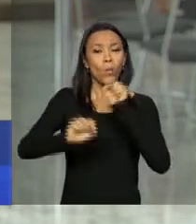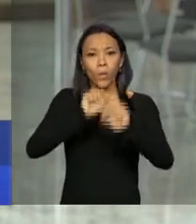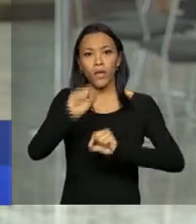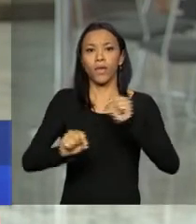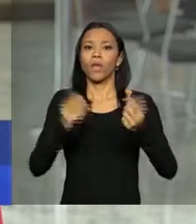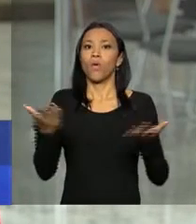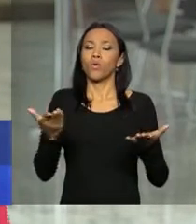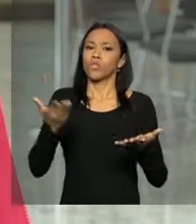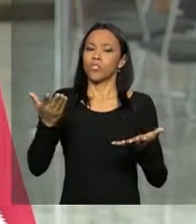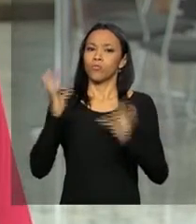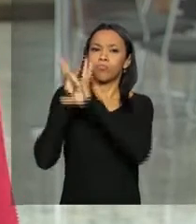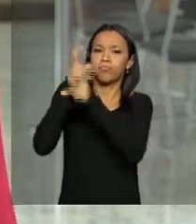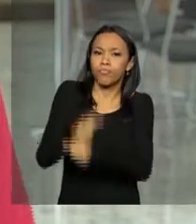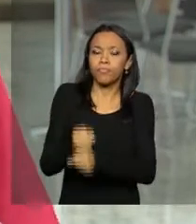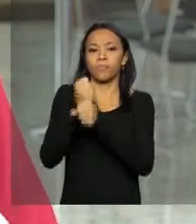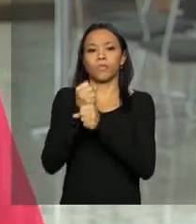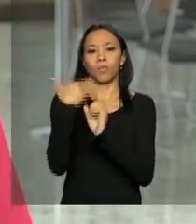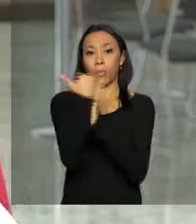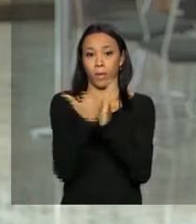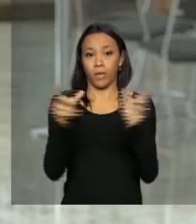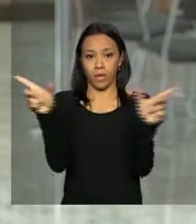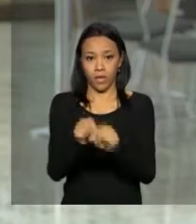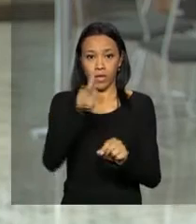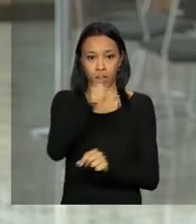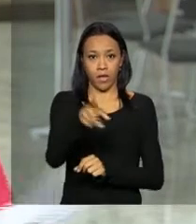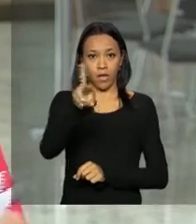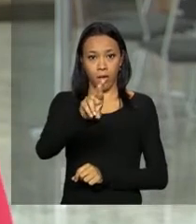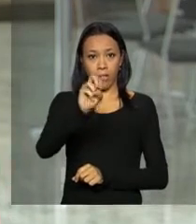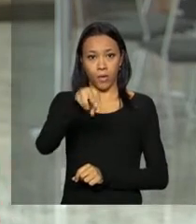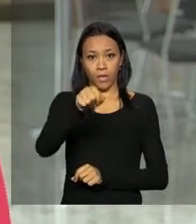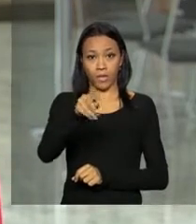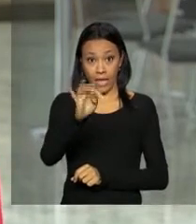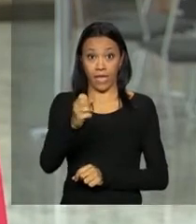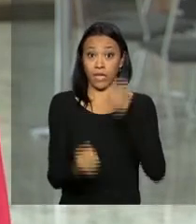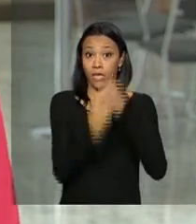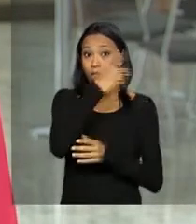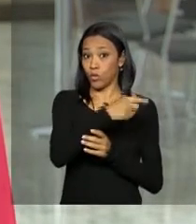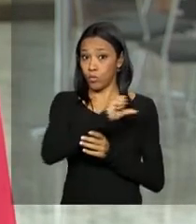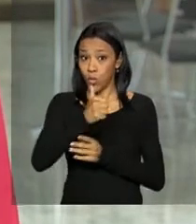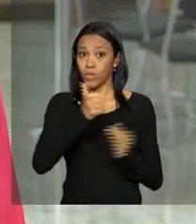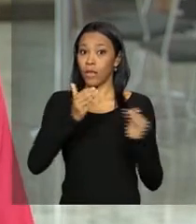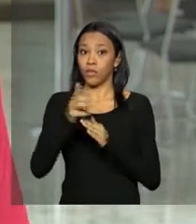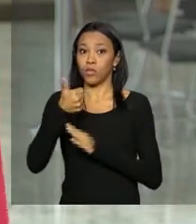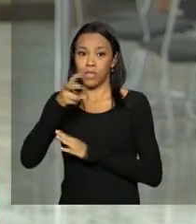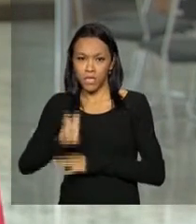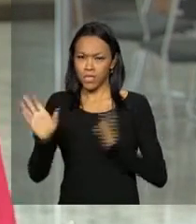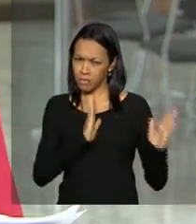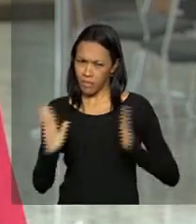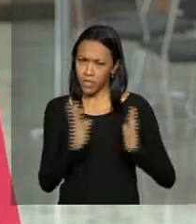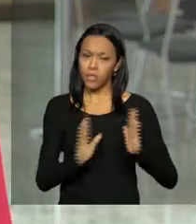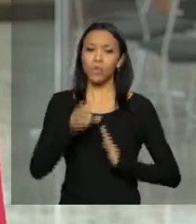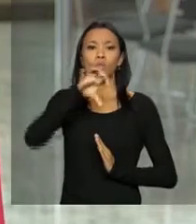divulgado hoje sobre o Pronatec, criado em 2011 até 2015. Nesse período, foram matriculados